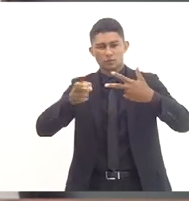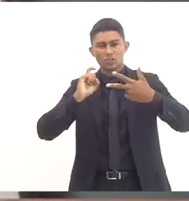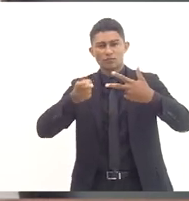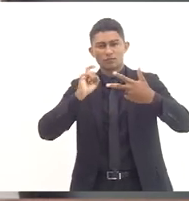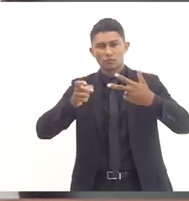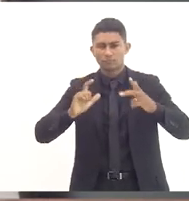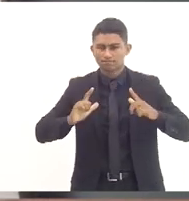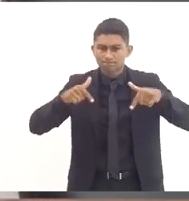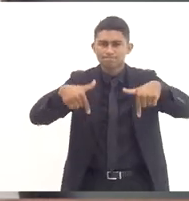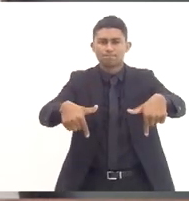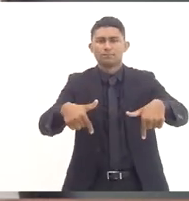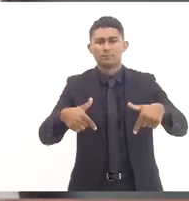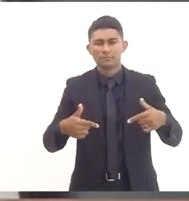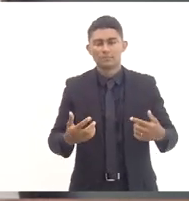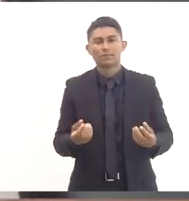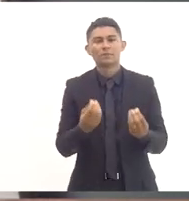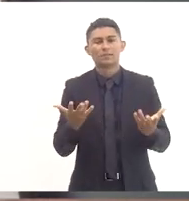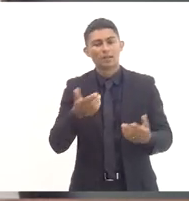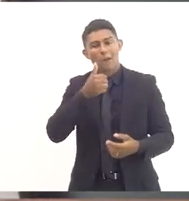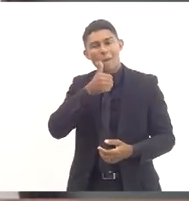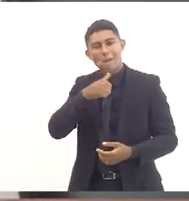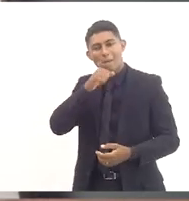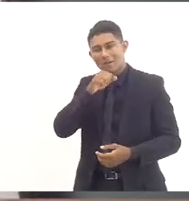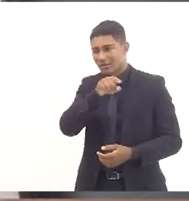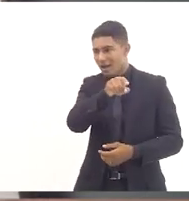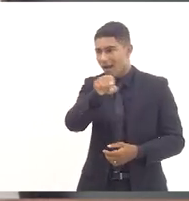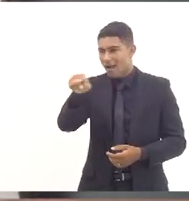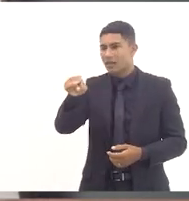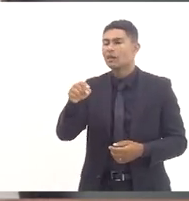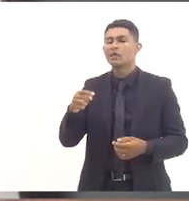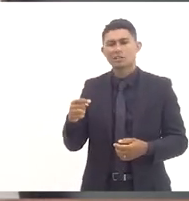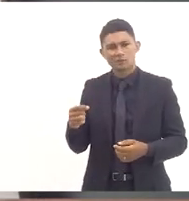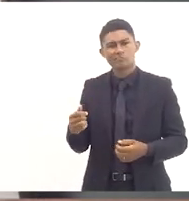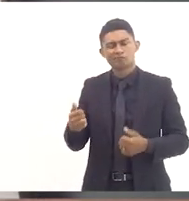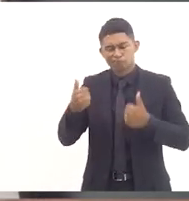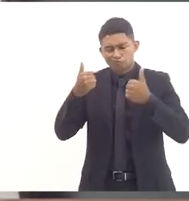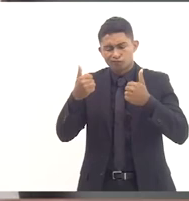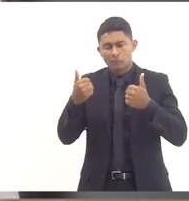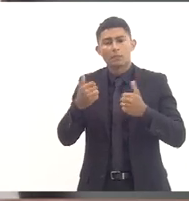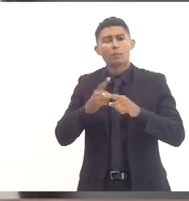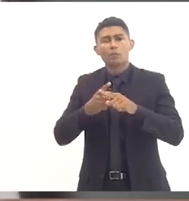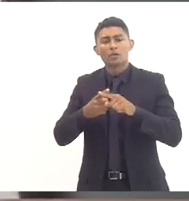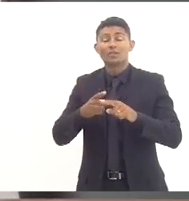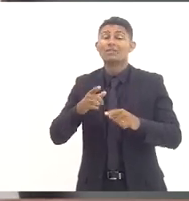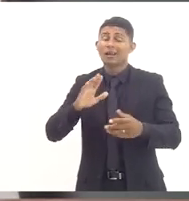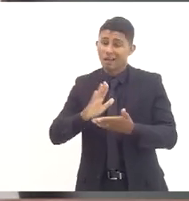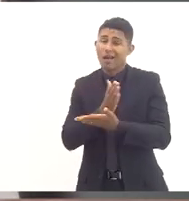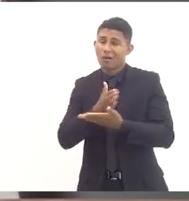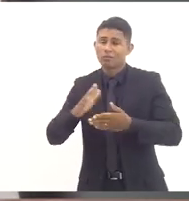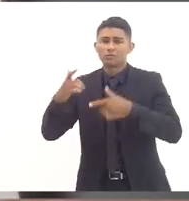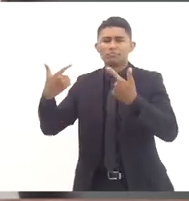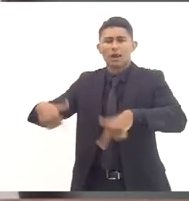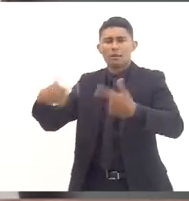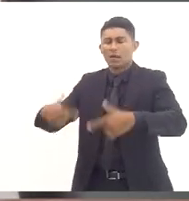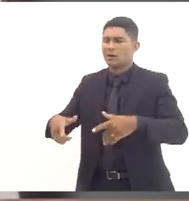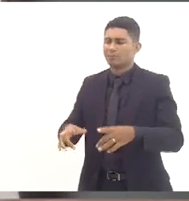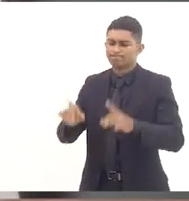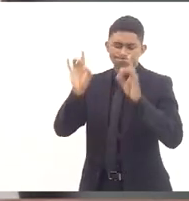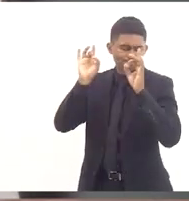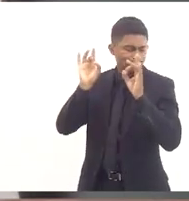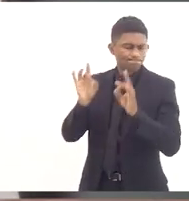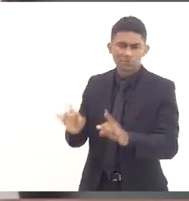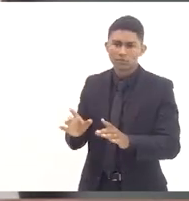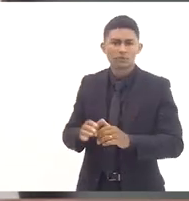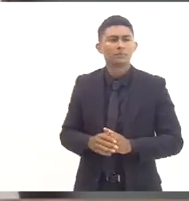no sentido de dar essas mães a dignidade por quê que acontece elas largam seus empregos muitas às vezes até já